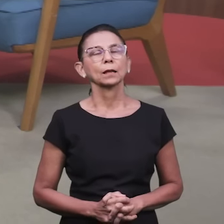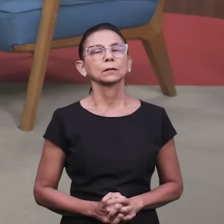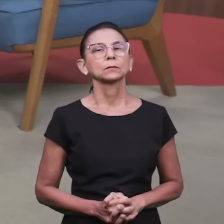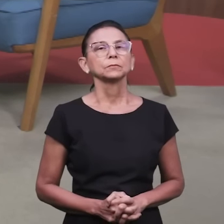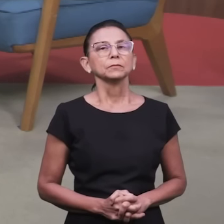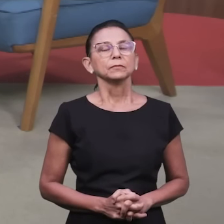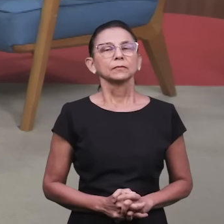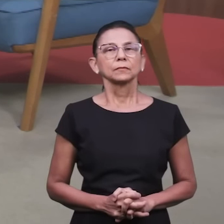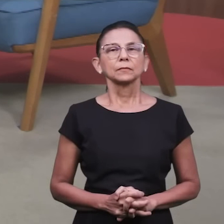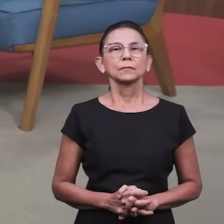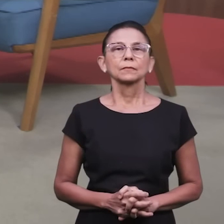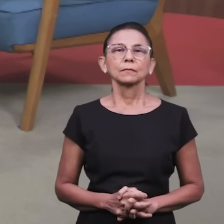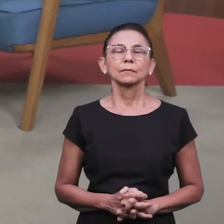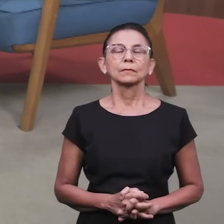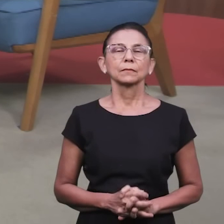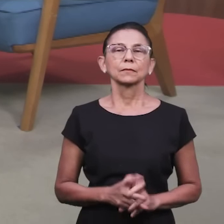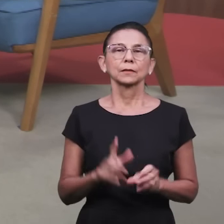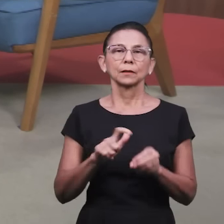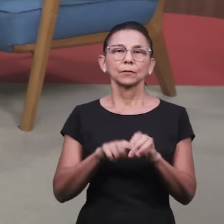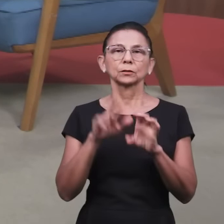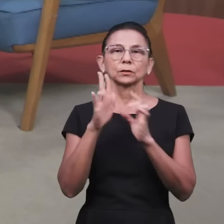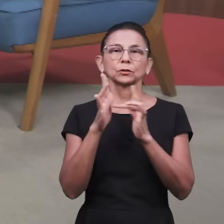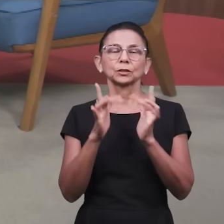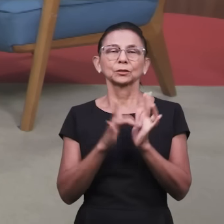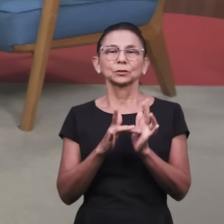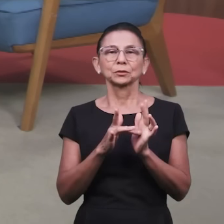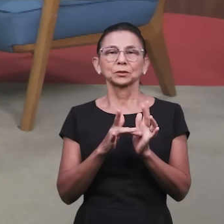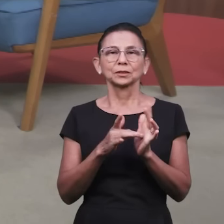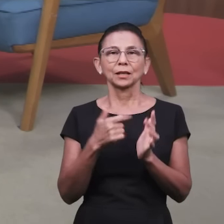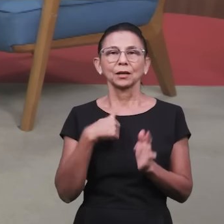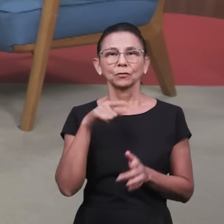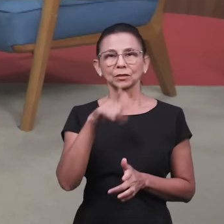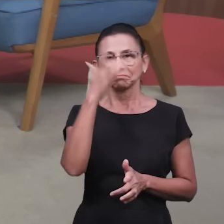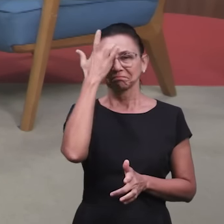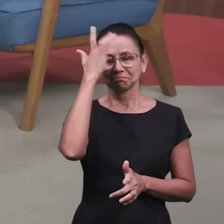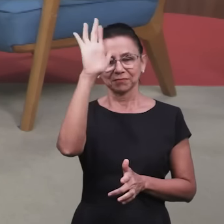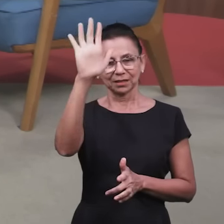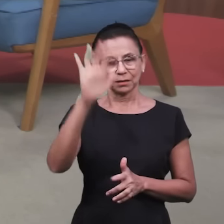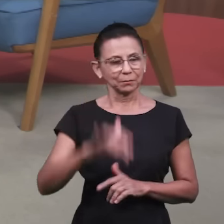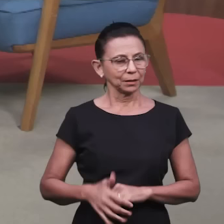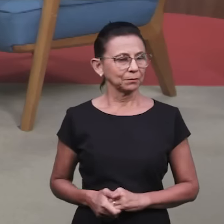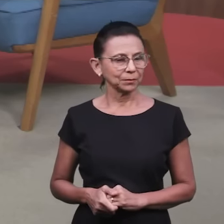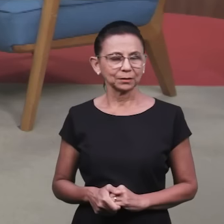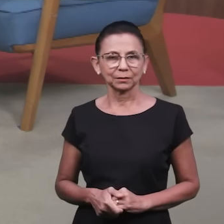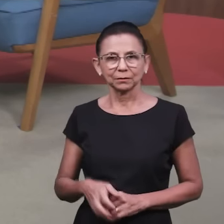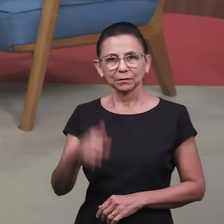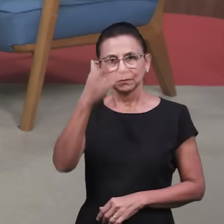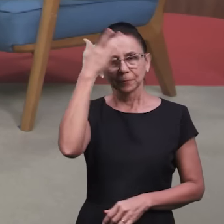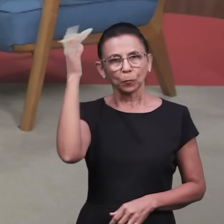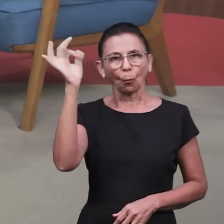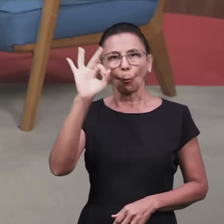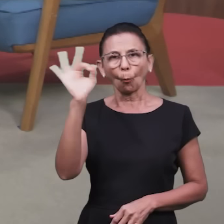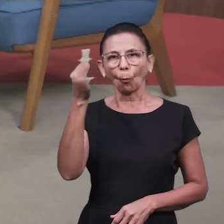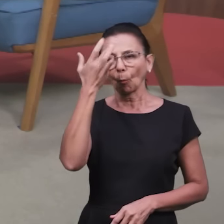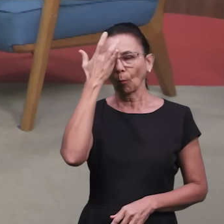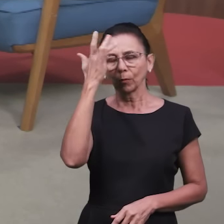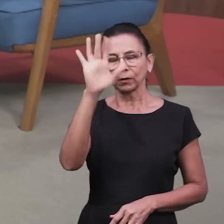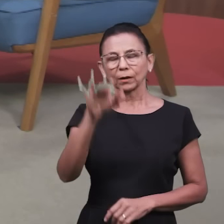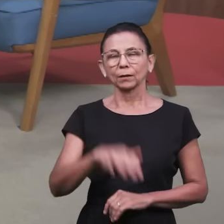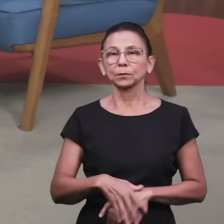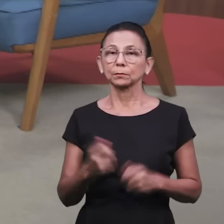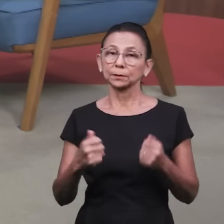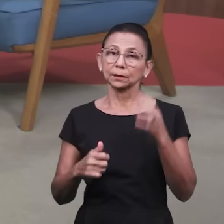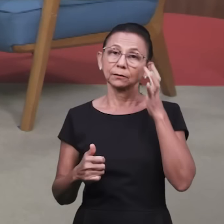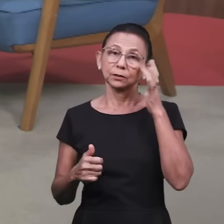Naquele dia e hora, vigiai e faltar orai. o azeite na candeia. Exatamente. Então é muito sério. É muito sério. É muito sério. A palavra